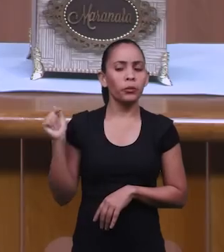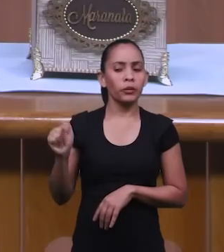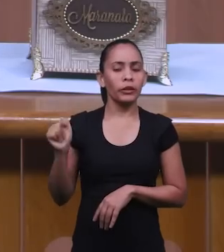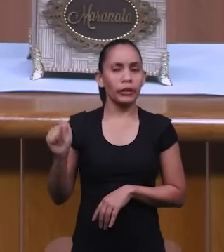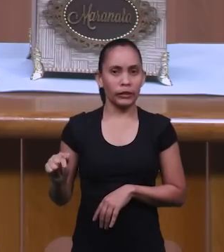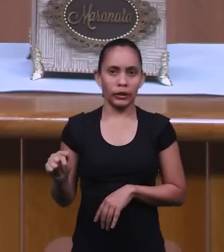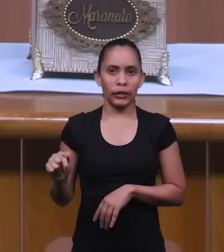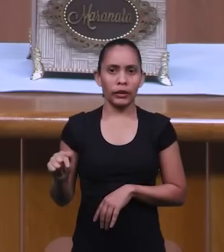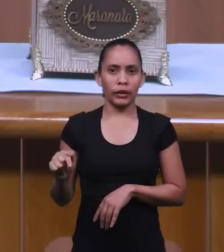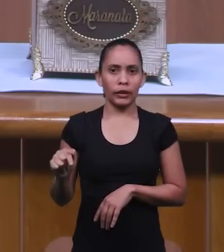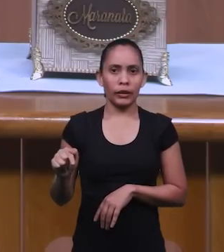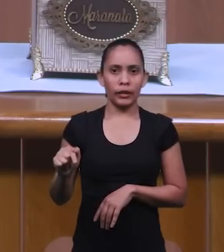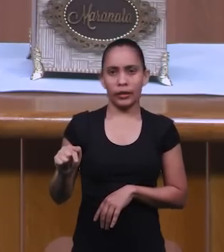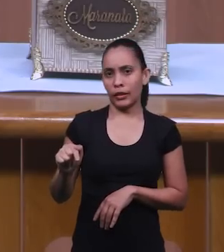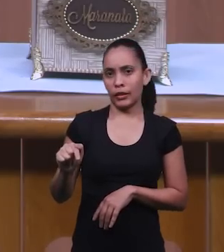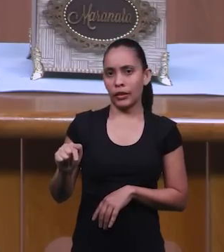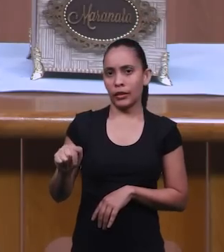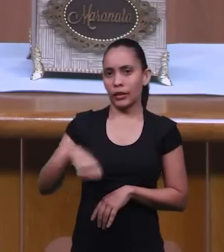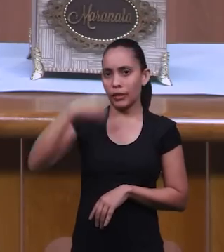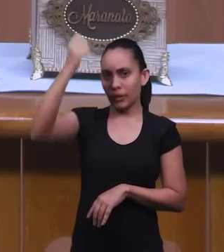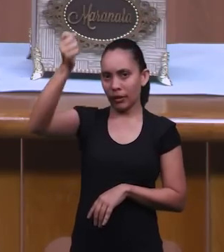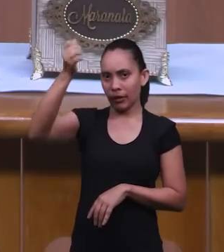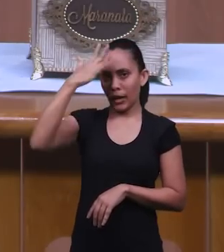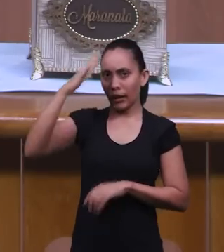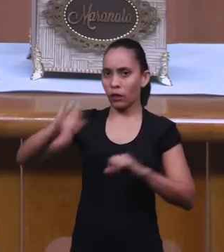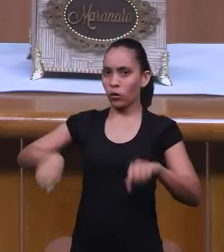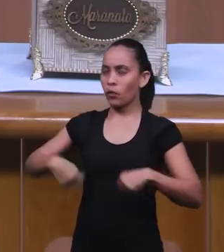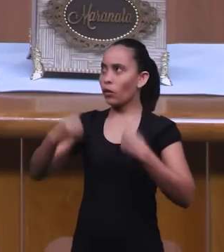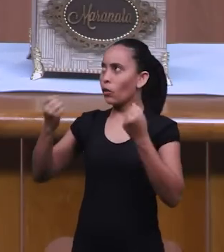deram ofertas a Deus